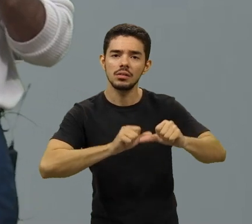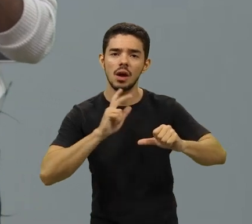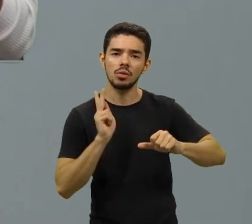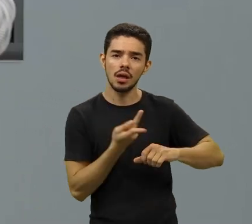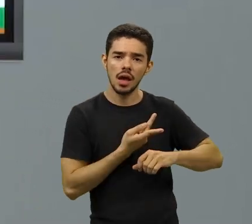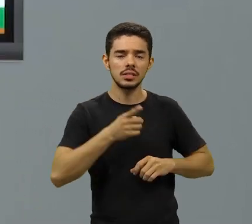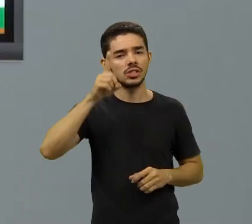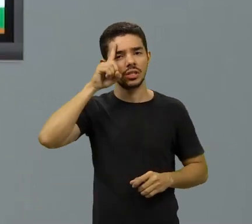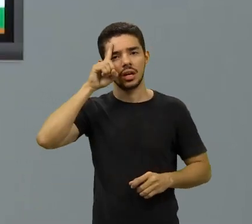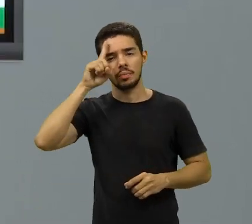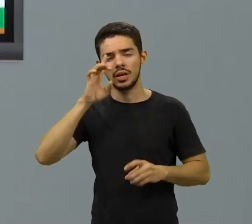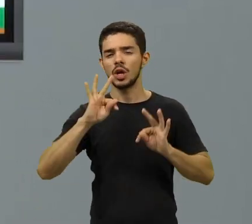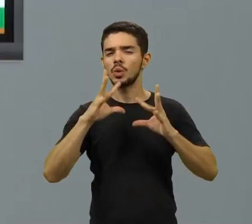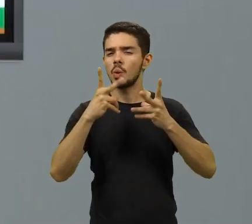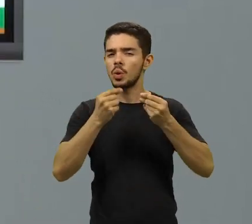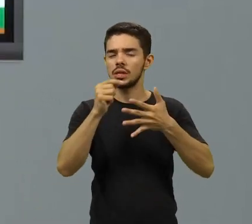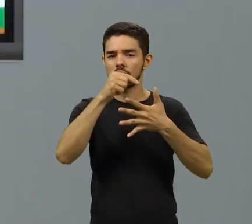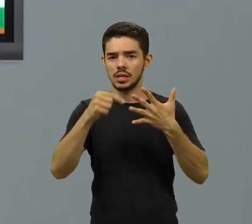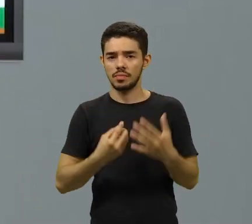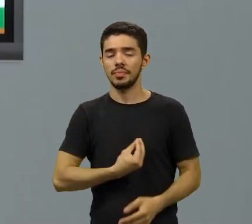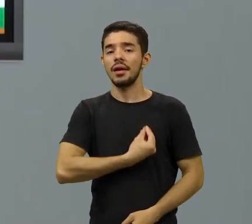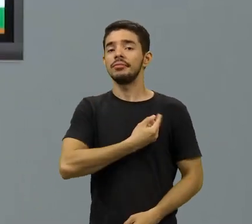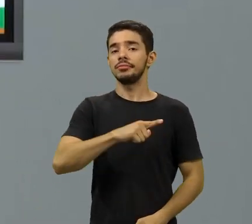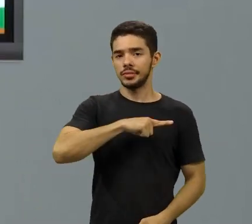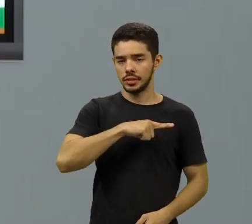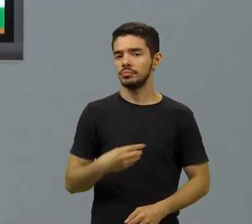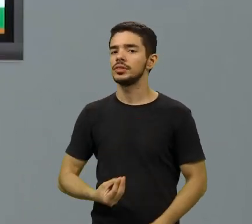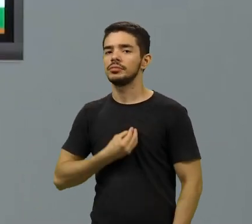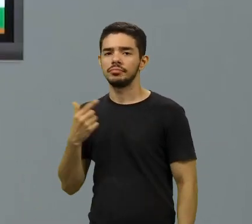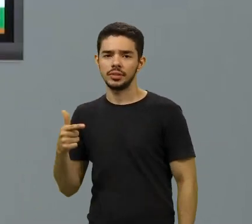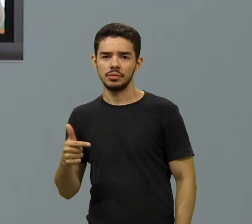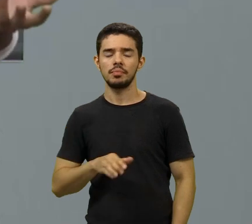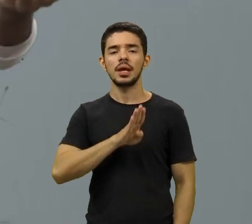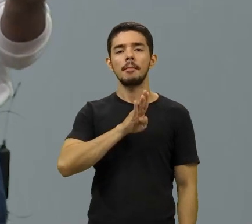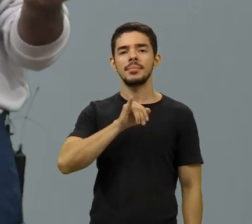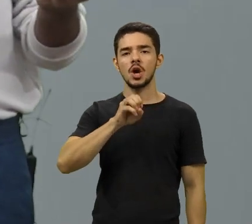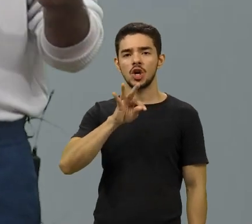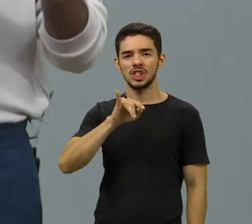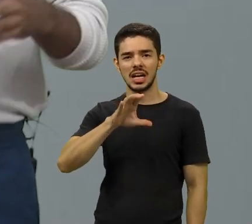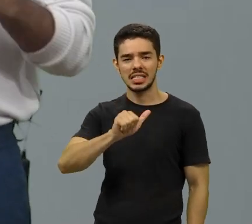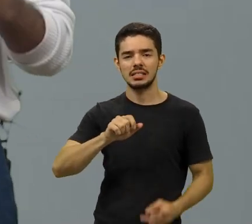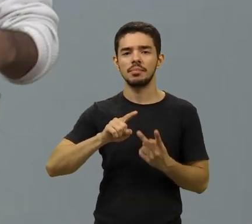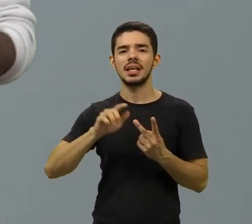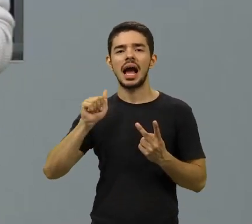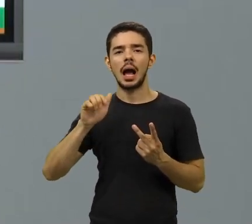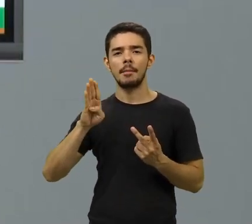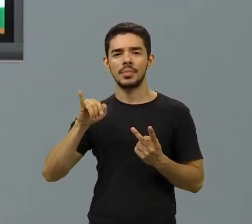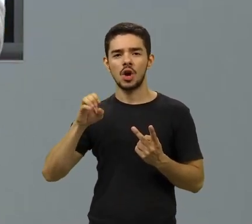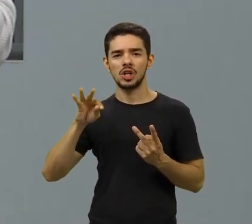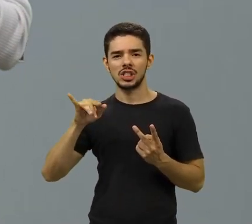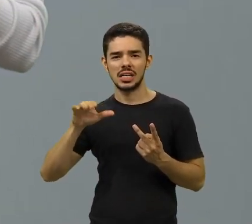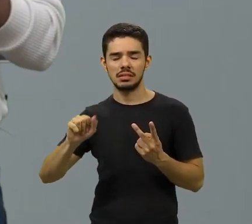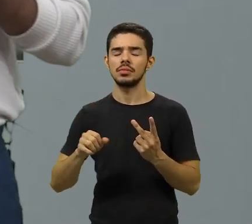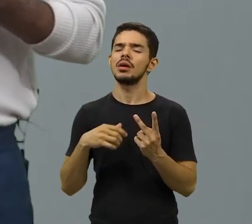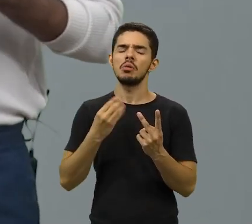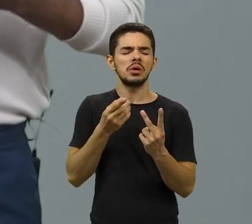diariamente e todas essas questões bióticas e abióticas. Que termos são esses? Como é que eu posso compreender?